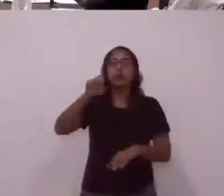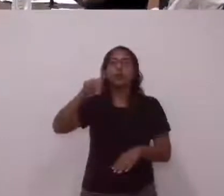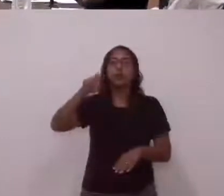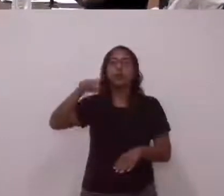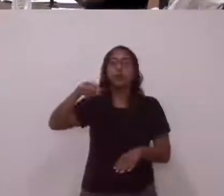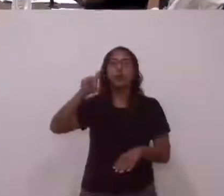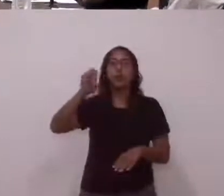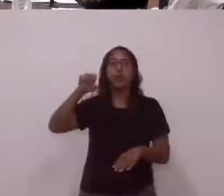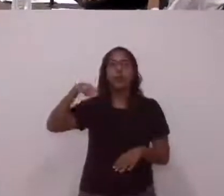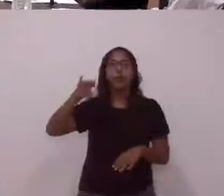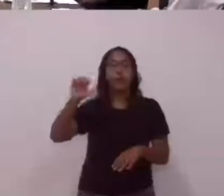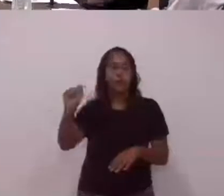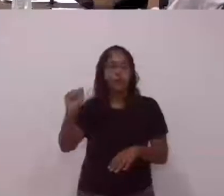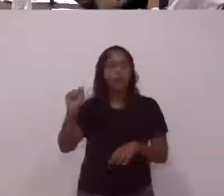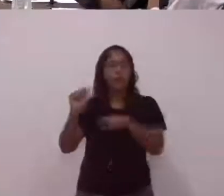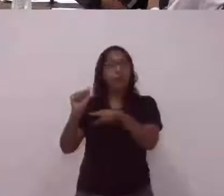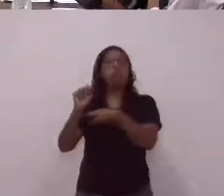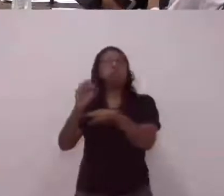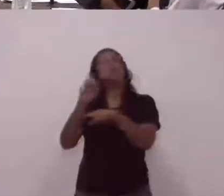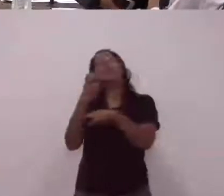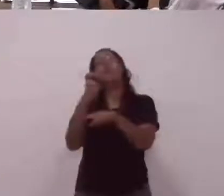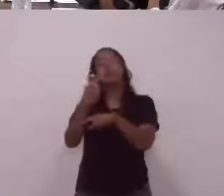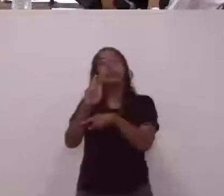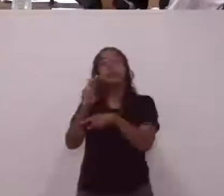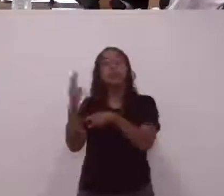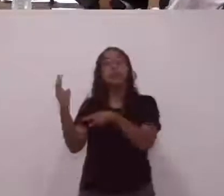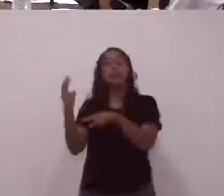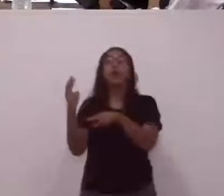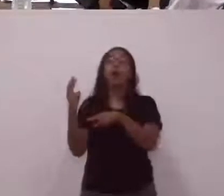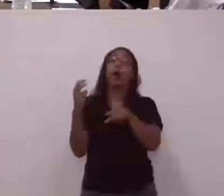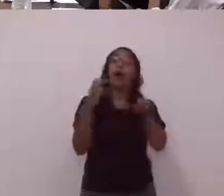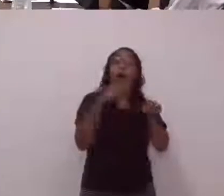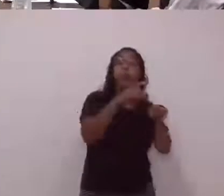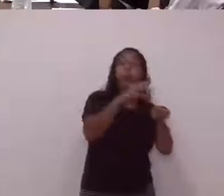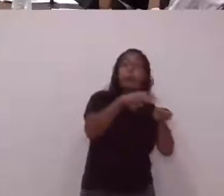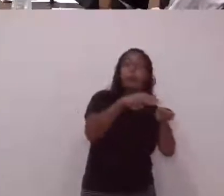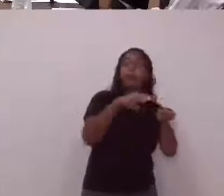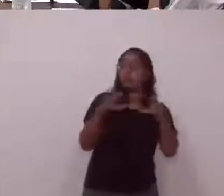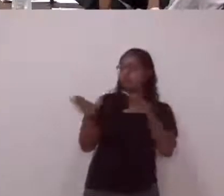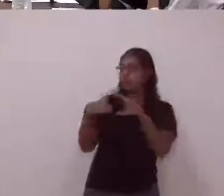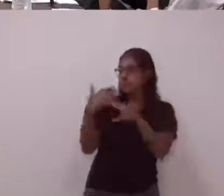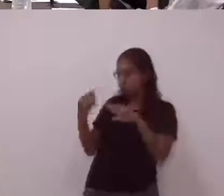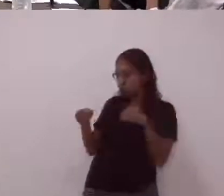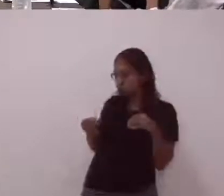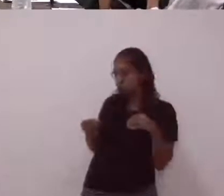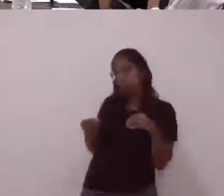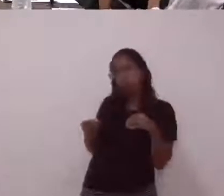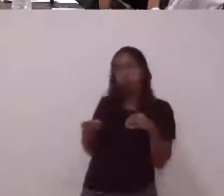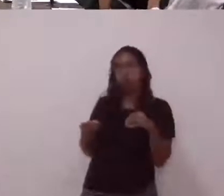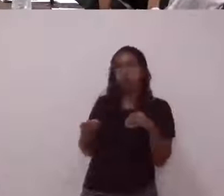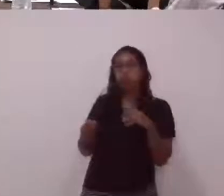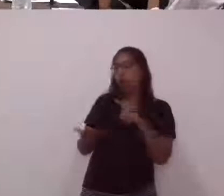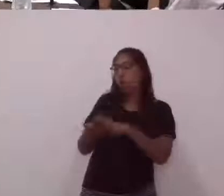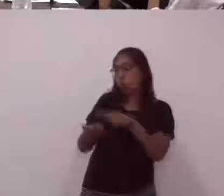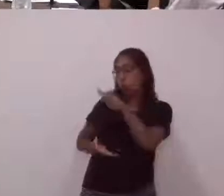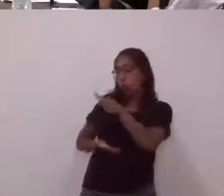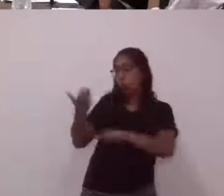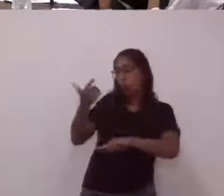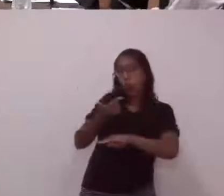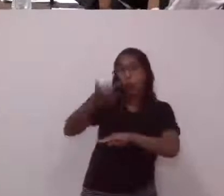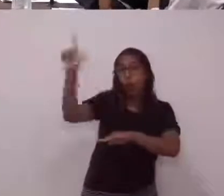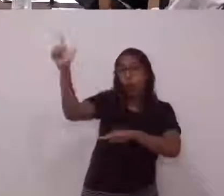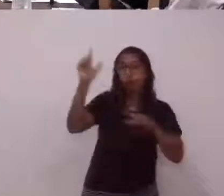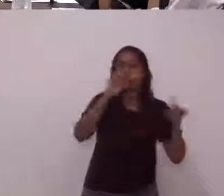A Polícia Militar recebeu a notificação e iniciou o procedimento para a elaboração do convênio, visando a